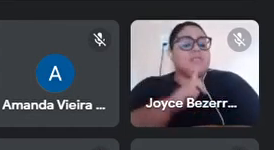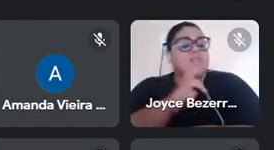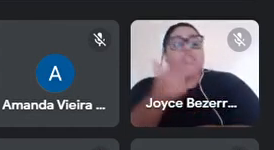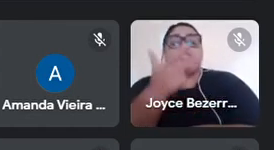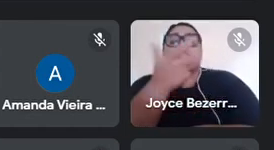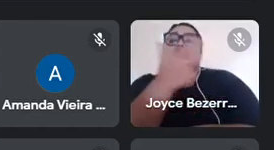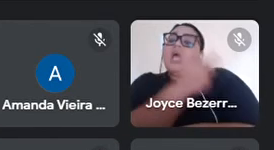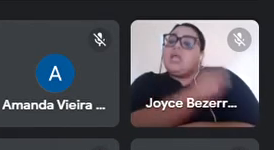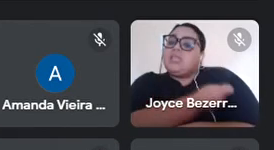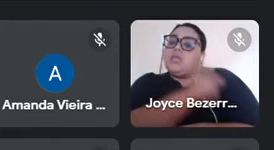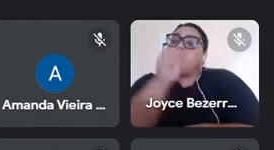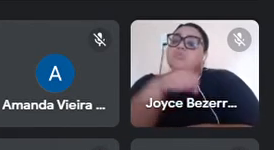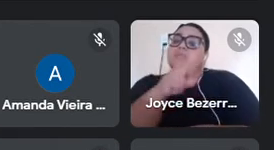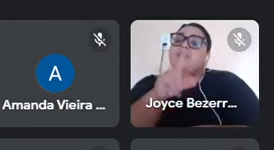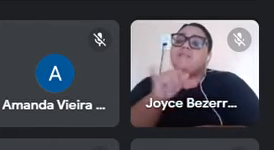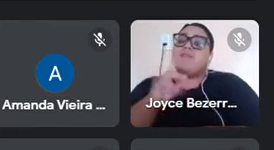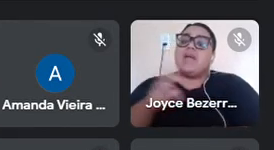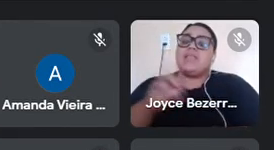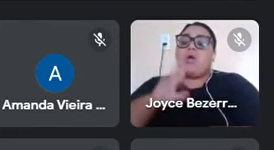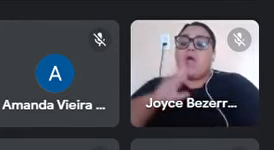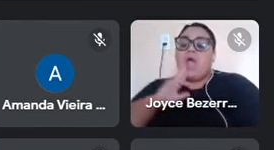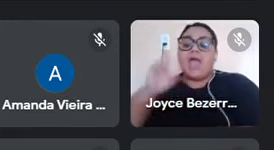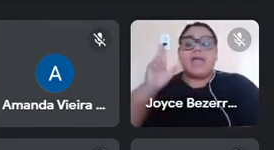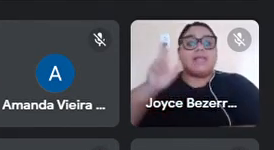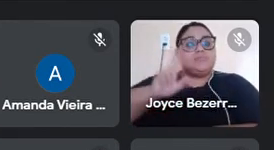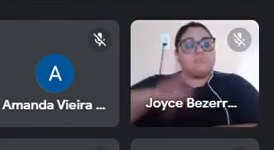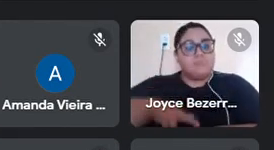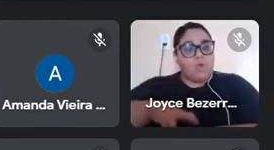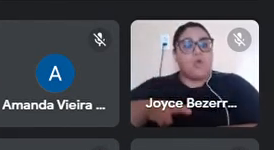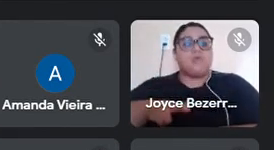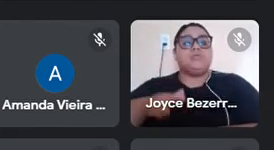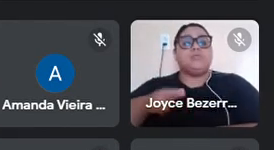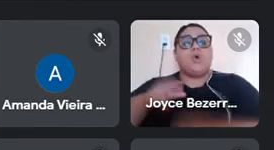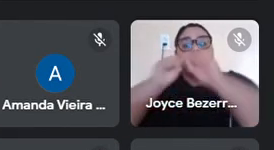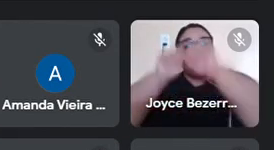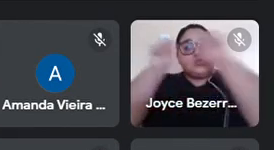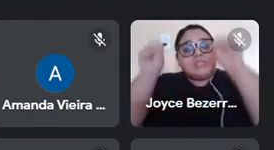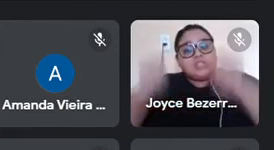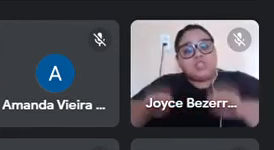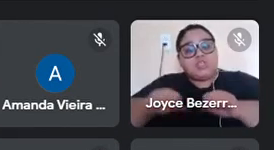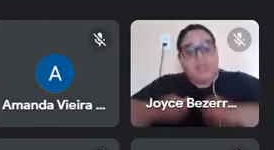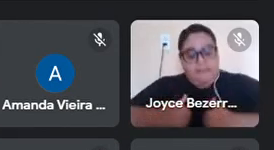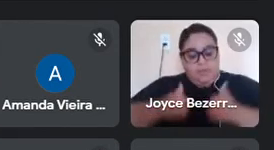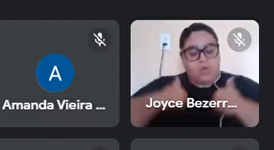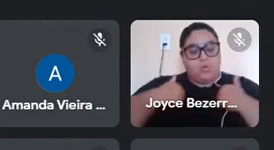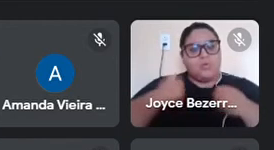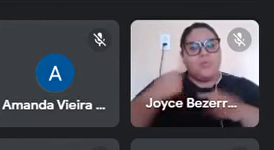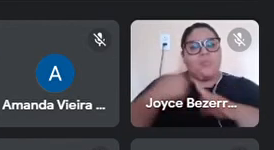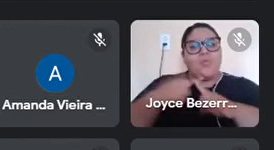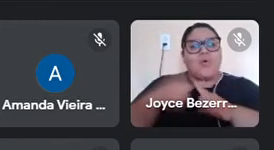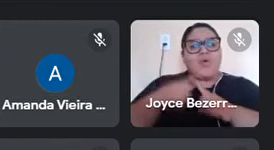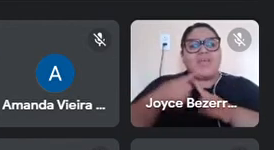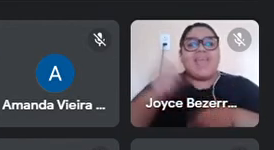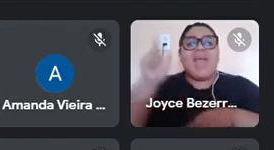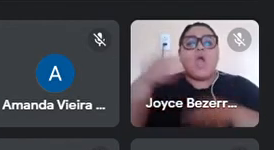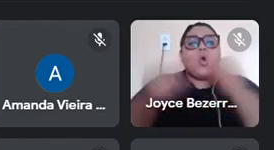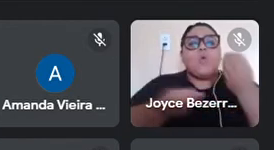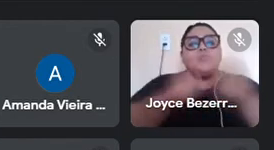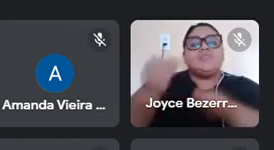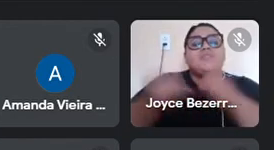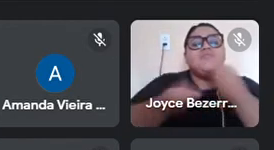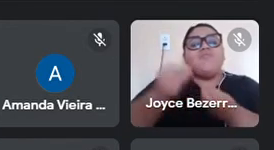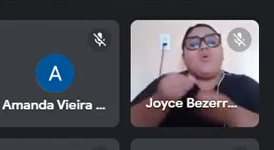né? Algo que vai desencadear uma resposta do nosso sistema imune. Agentes estranhos, atenuados, ou